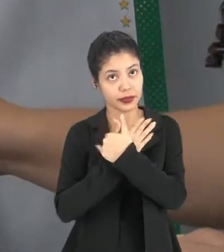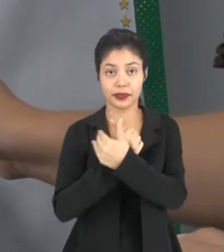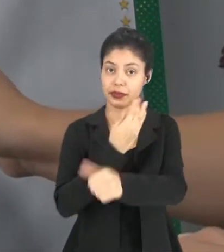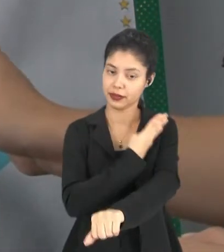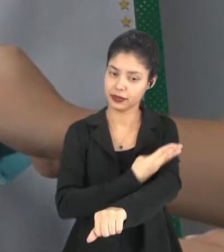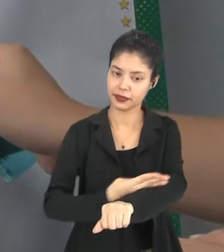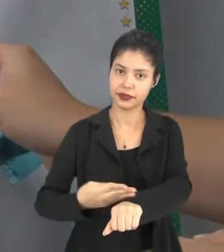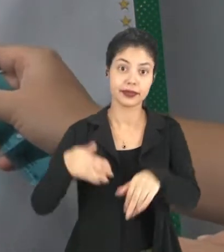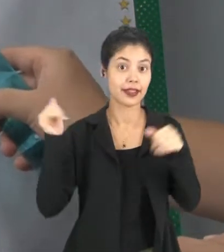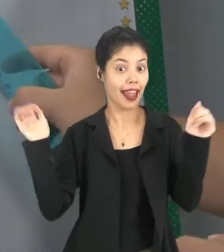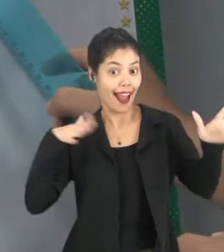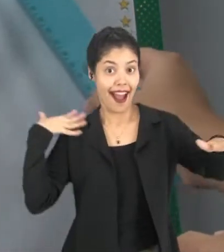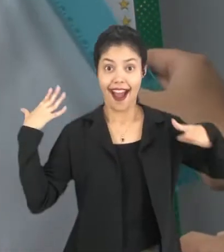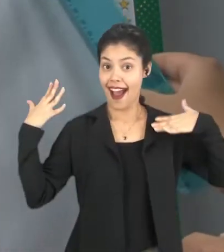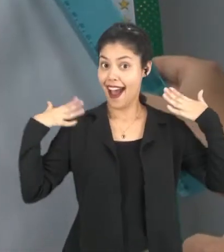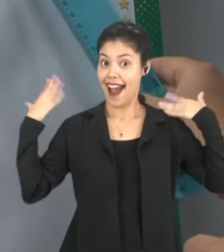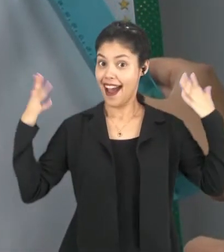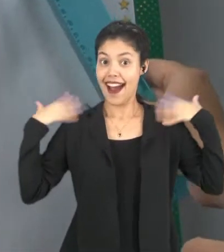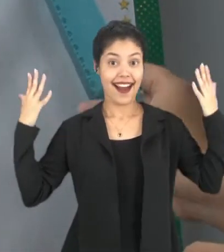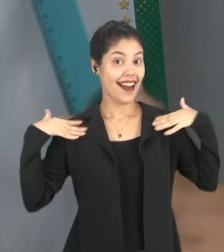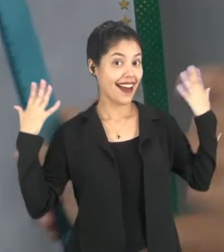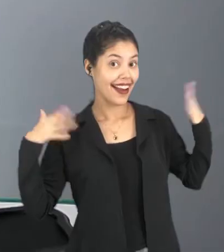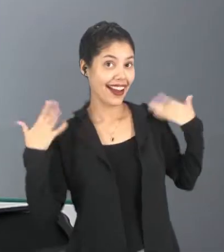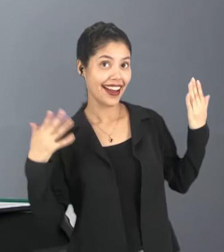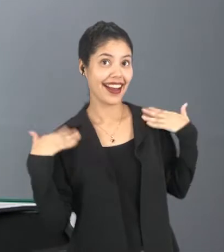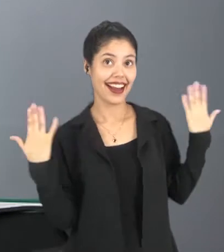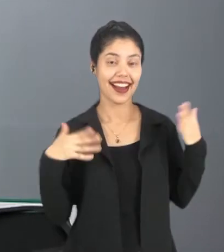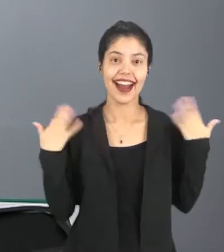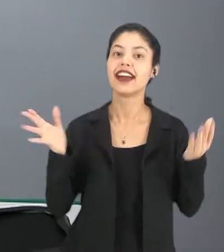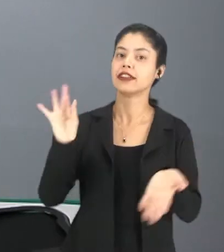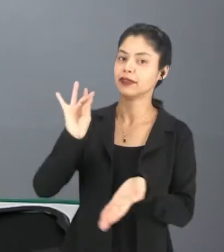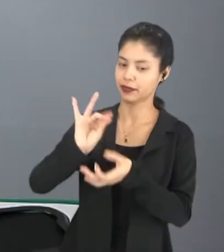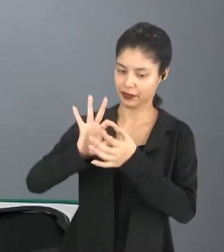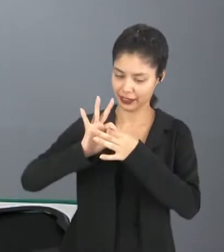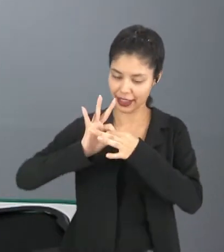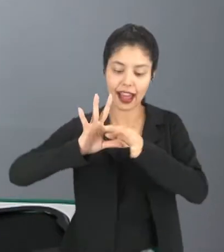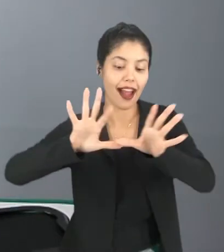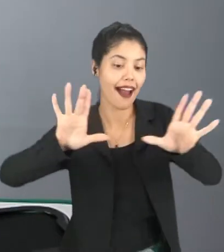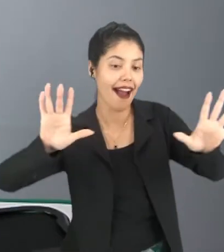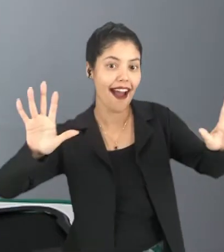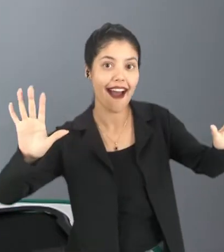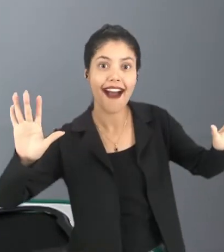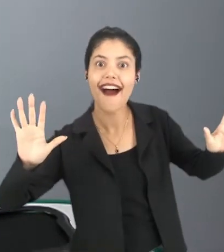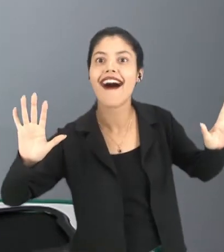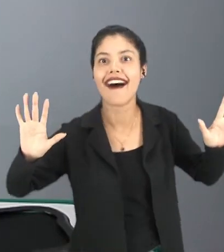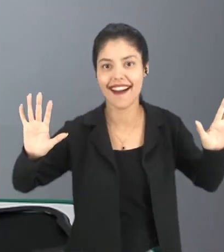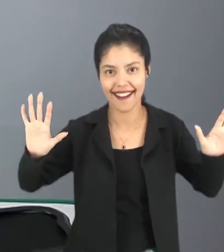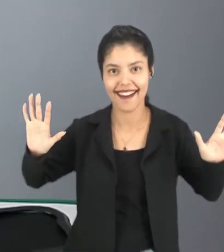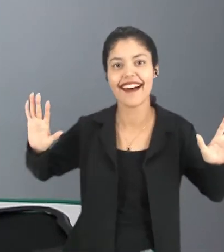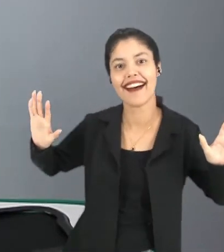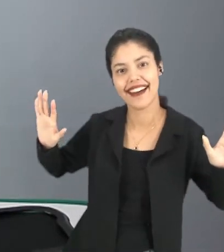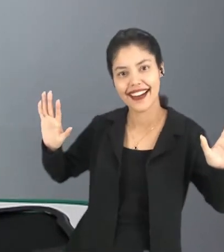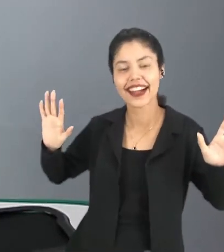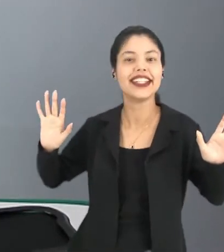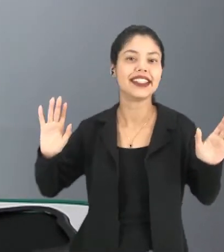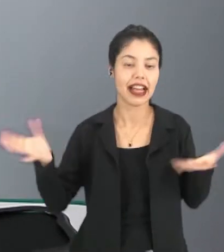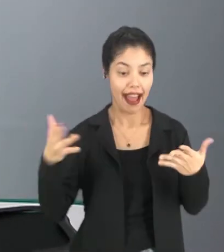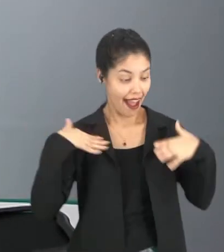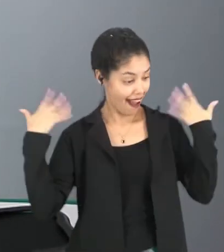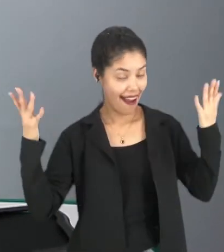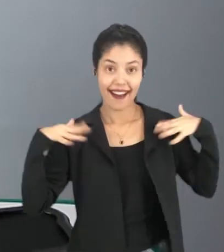são alegres e francas. Ah, então as borboletas brancas